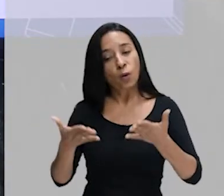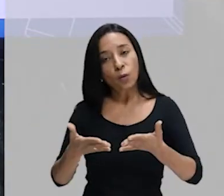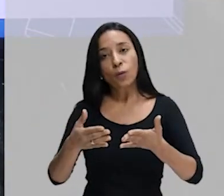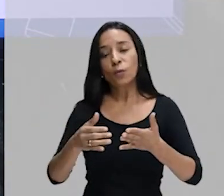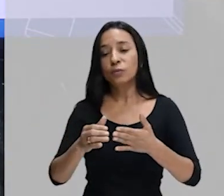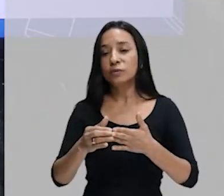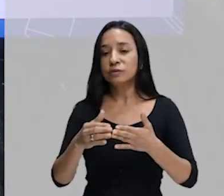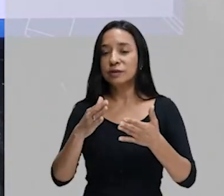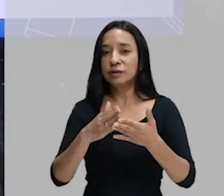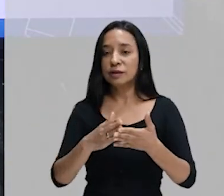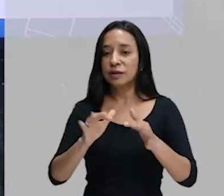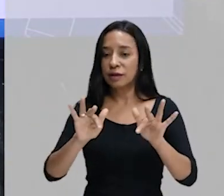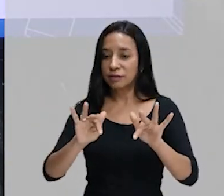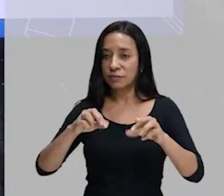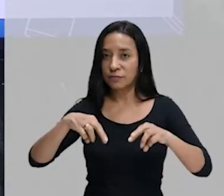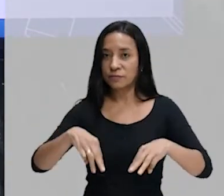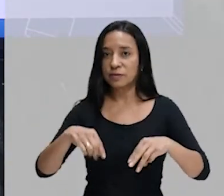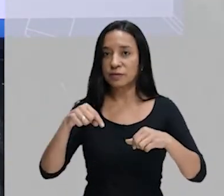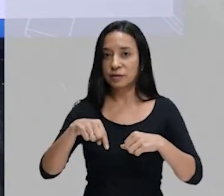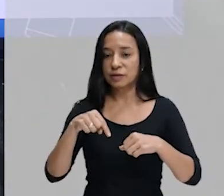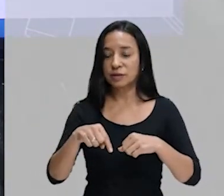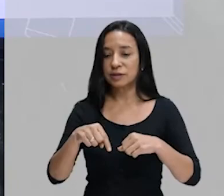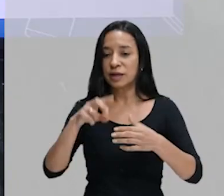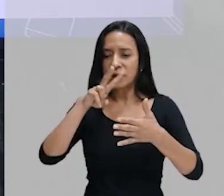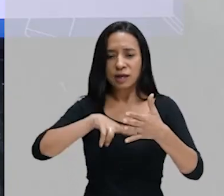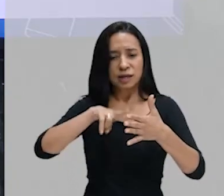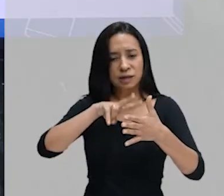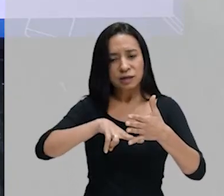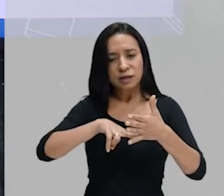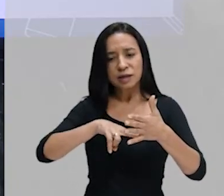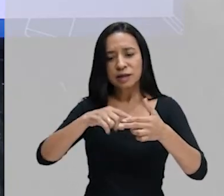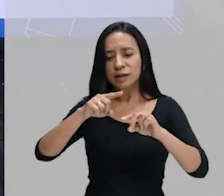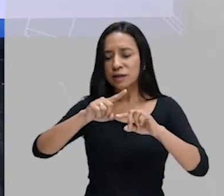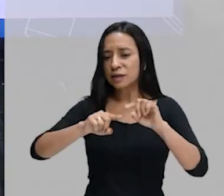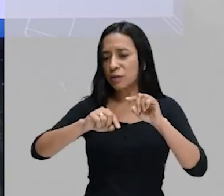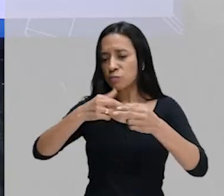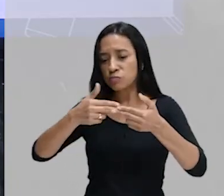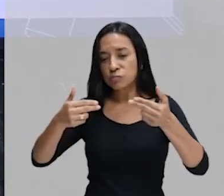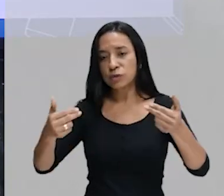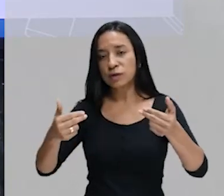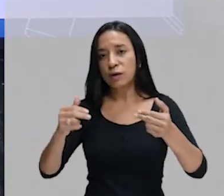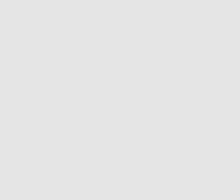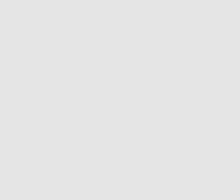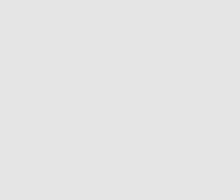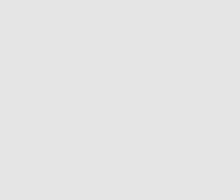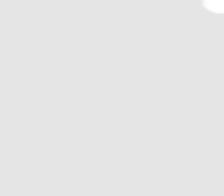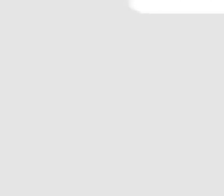aqui, mas leiam o resto do material, que é bem interessante, tem curiosidades. Hasta luego.